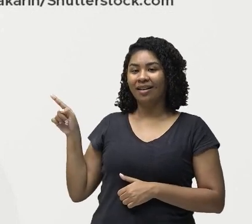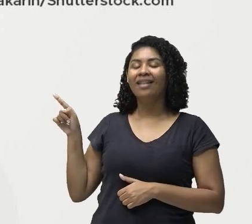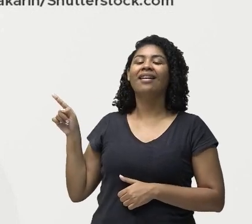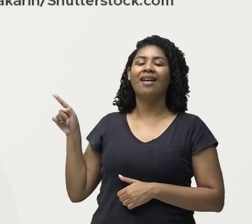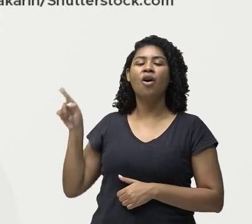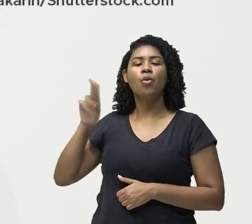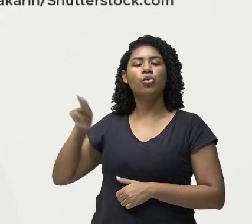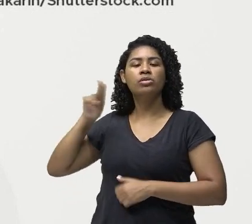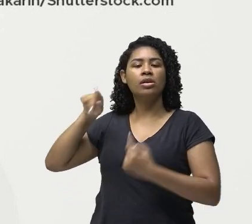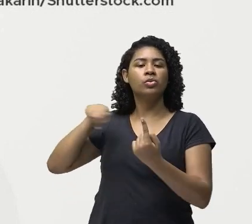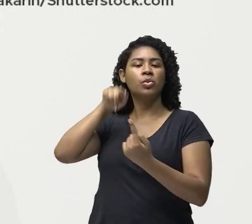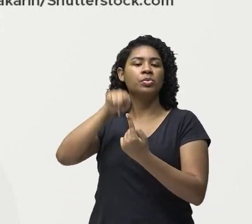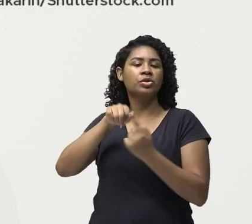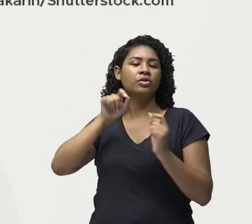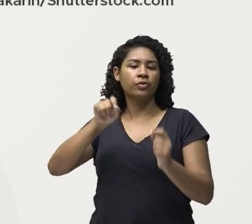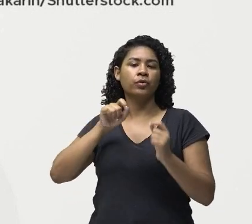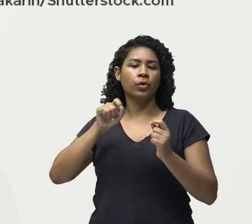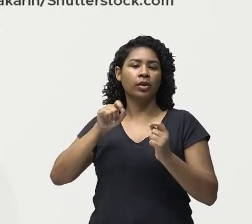para